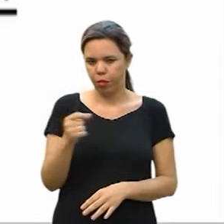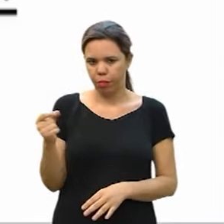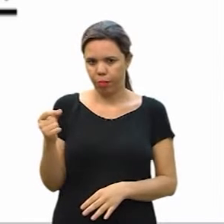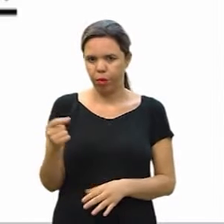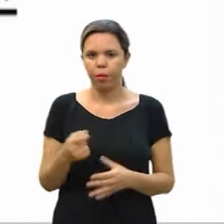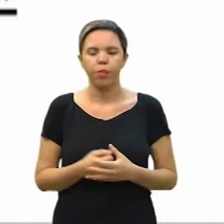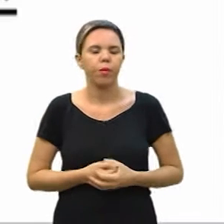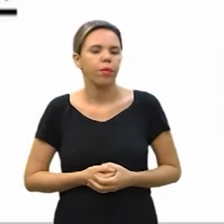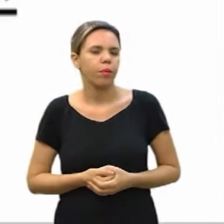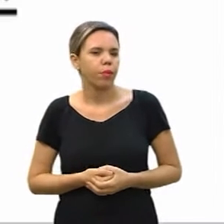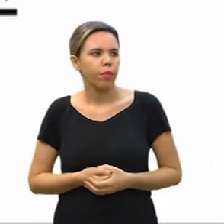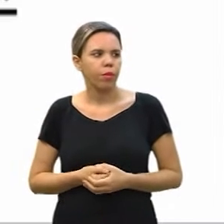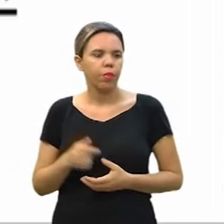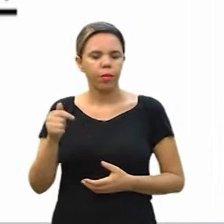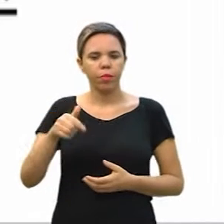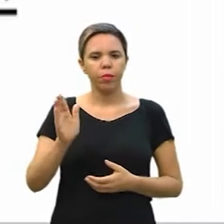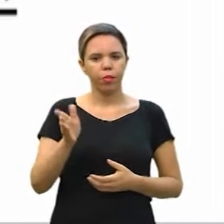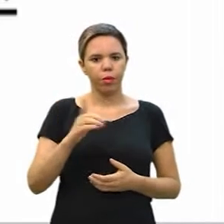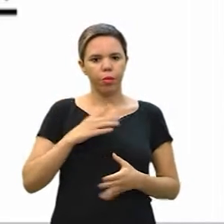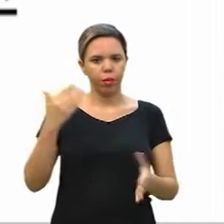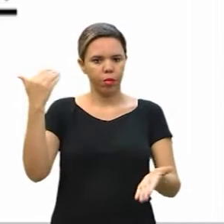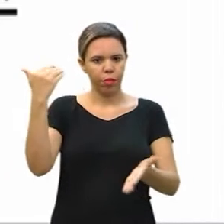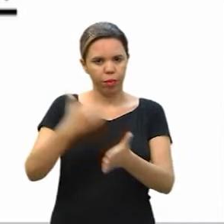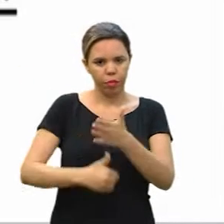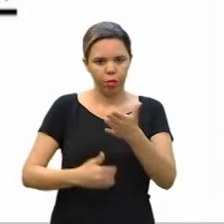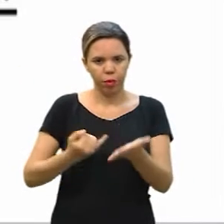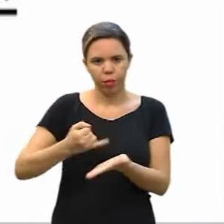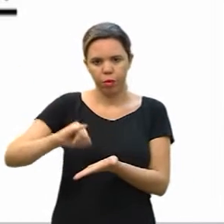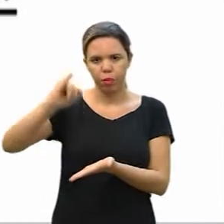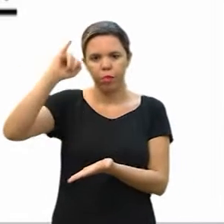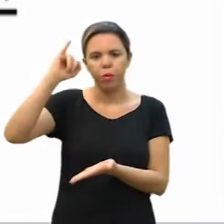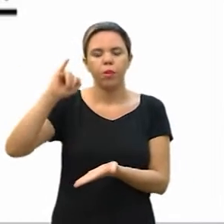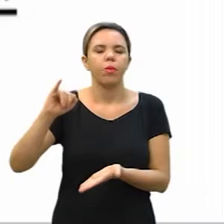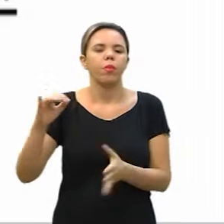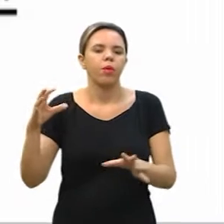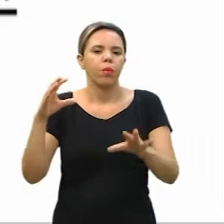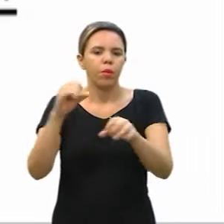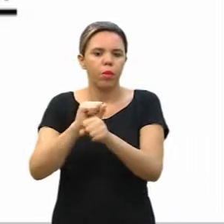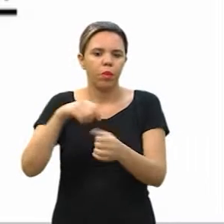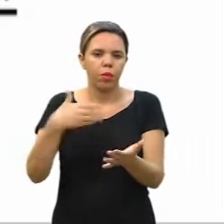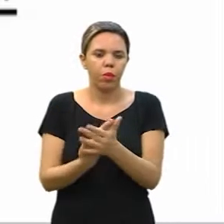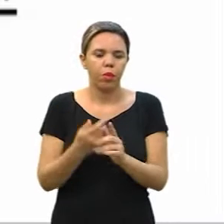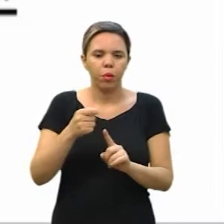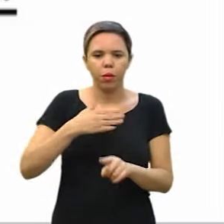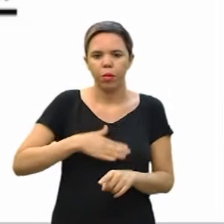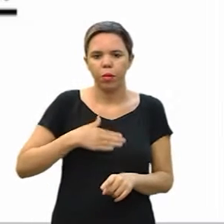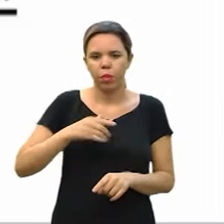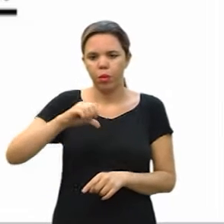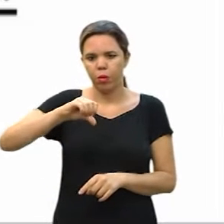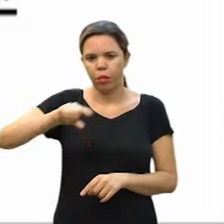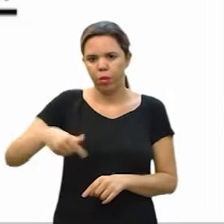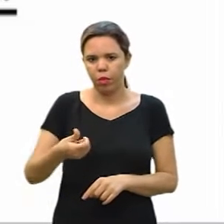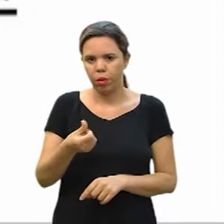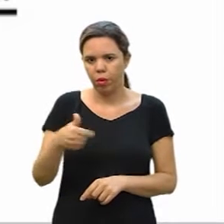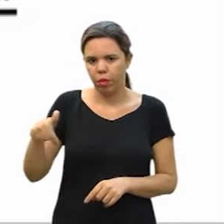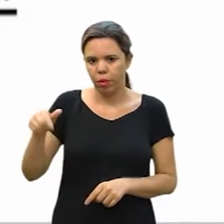de 2020. Aqui já está descontada a inflação acumulada até agosto, que foi de